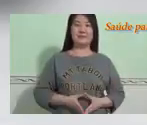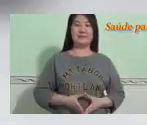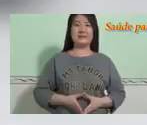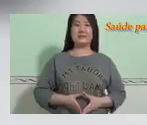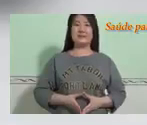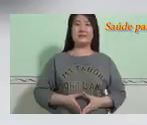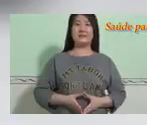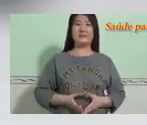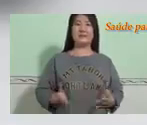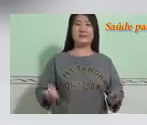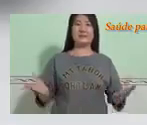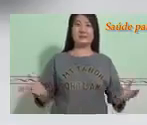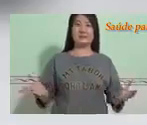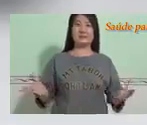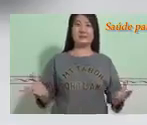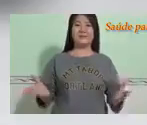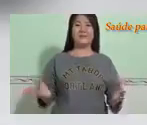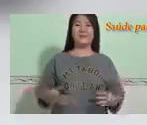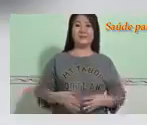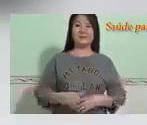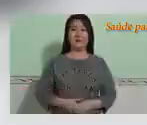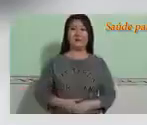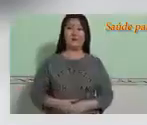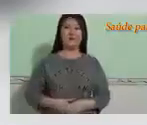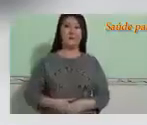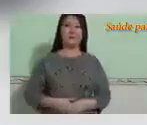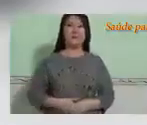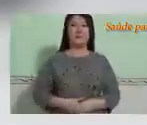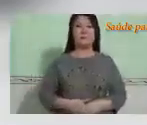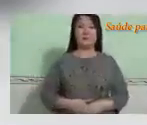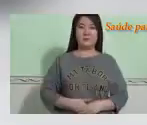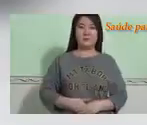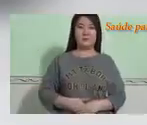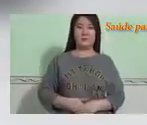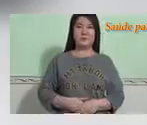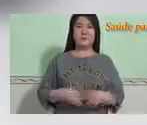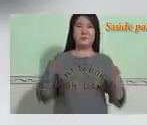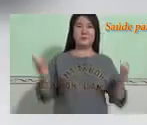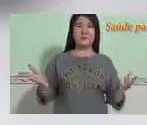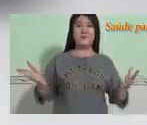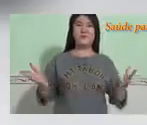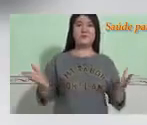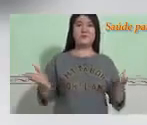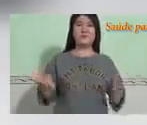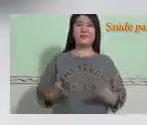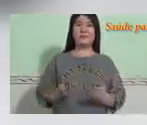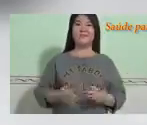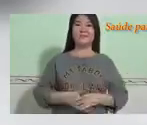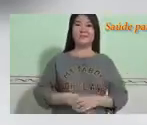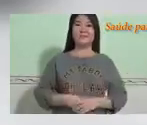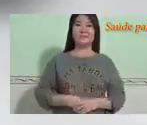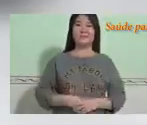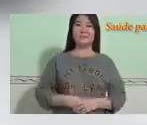QUANDOFAZERROXAMDOHIVAJANLIMUNOLO acento agudo GICADOHIV acento agudo DE 30 dias, vírgula. No entanto, dependendo do